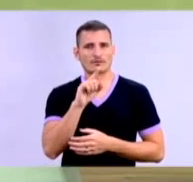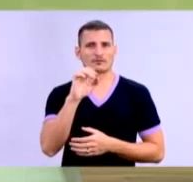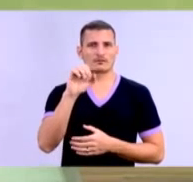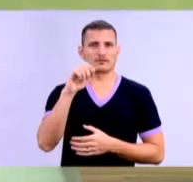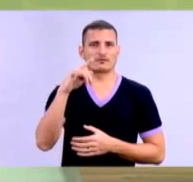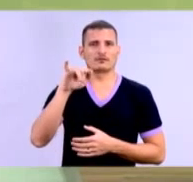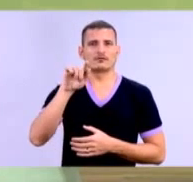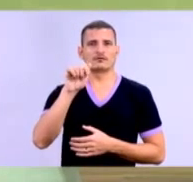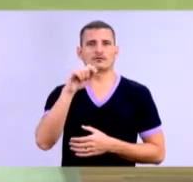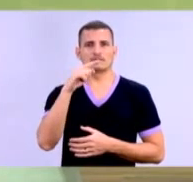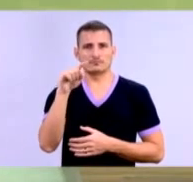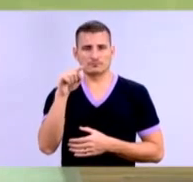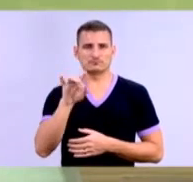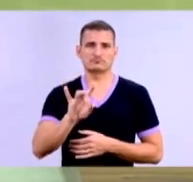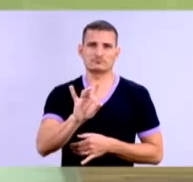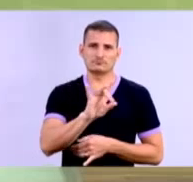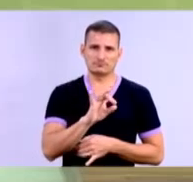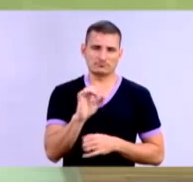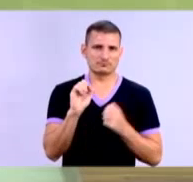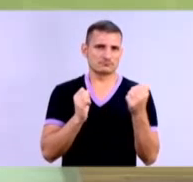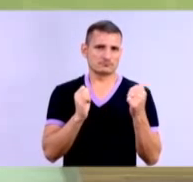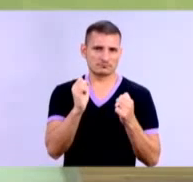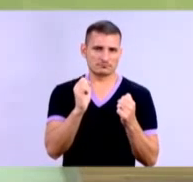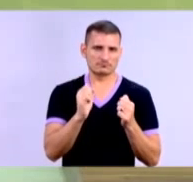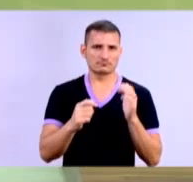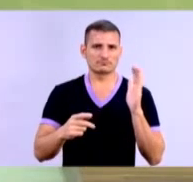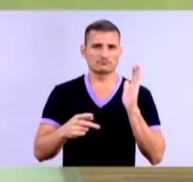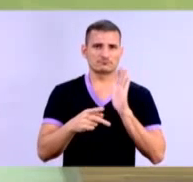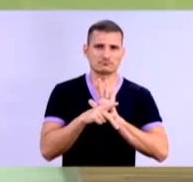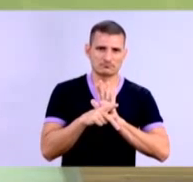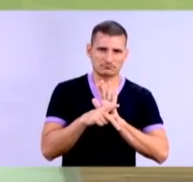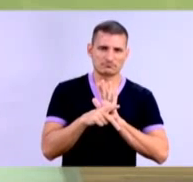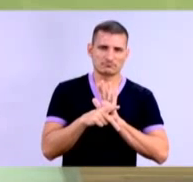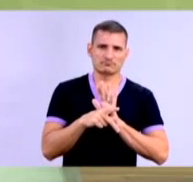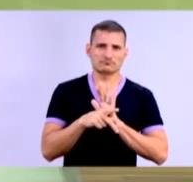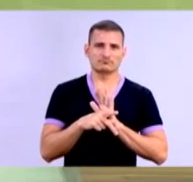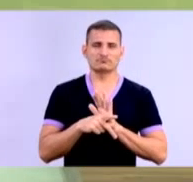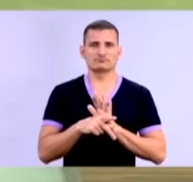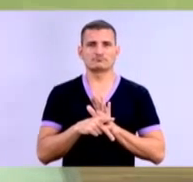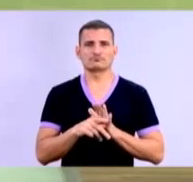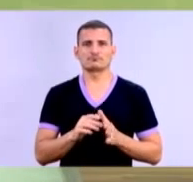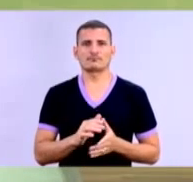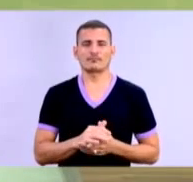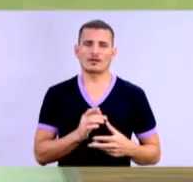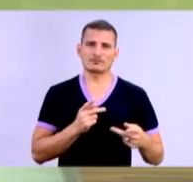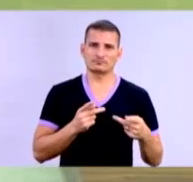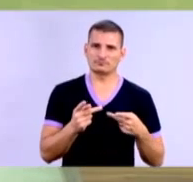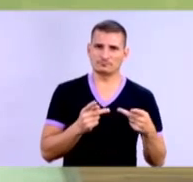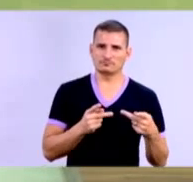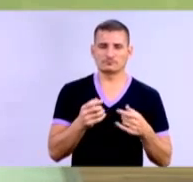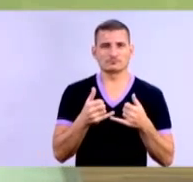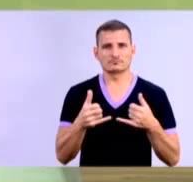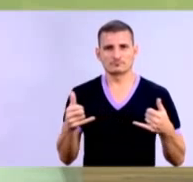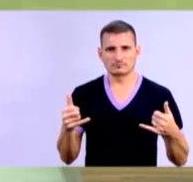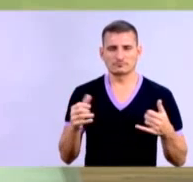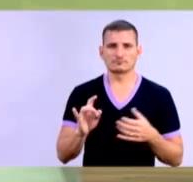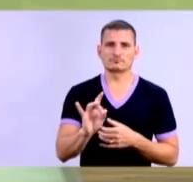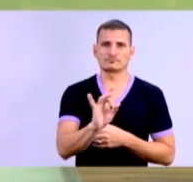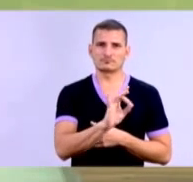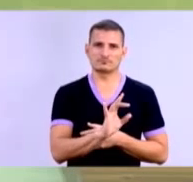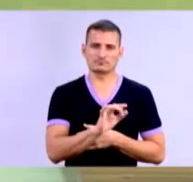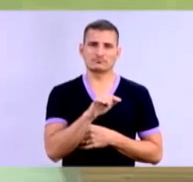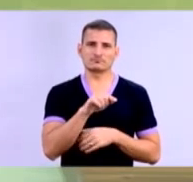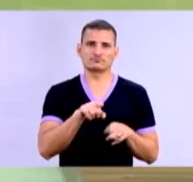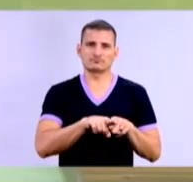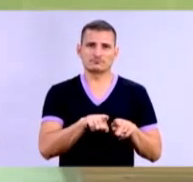disse que cada fabricante adotava um projeto proprietário de cabeamento e cada fabricante fornecia orientação para a instalação do seu tipo